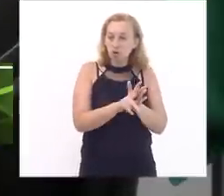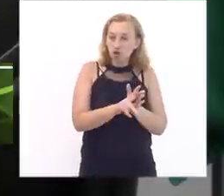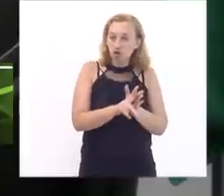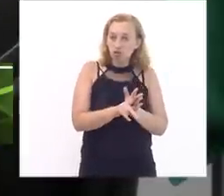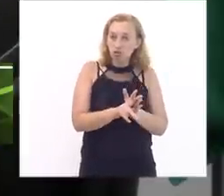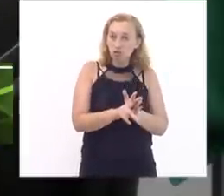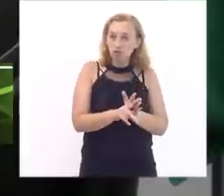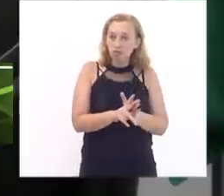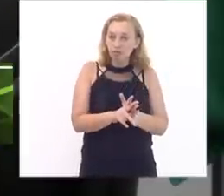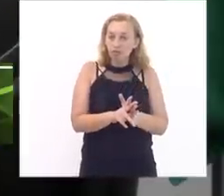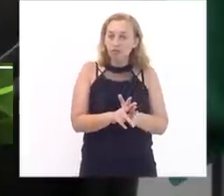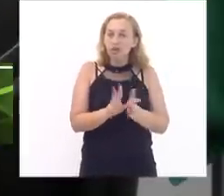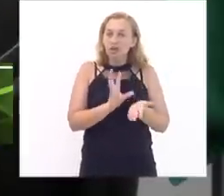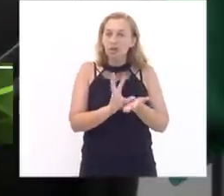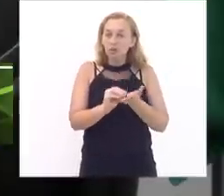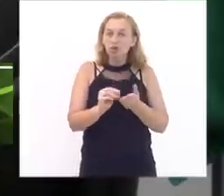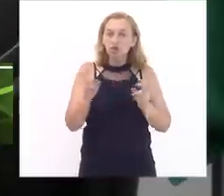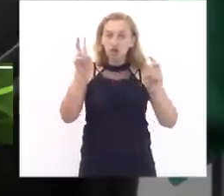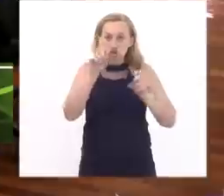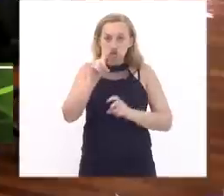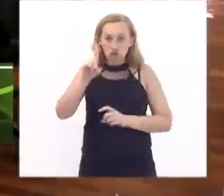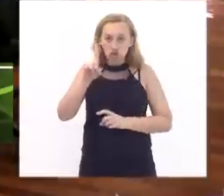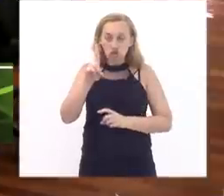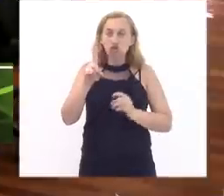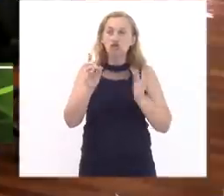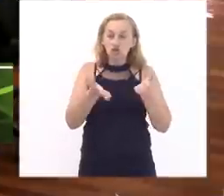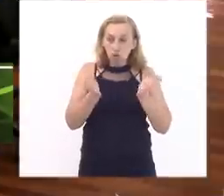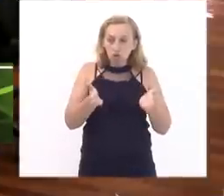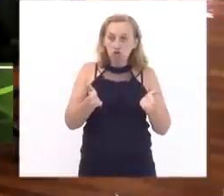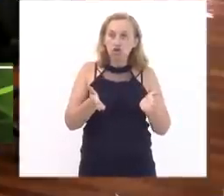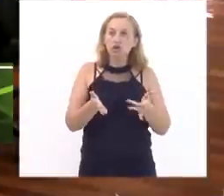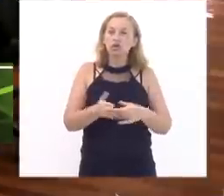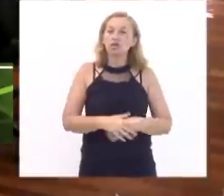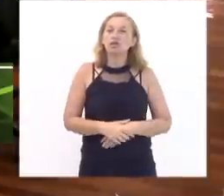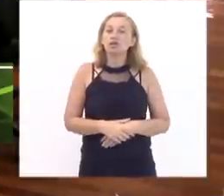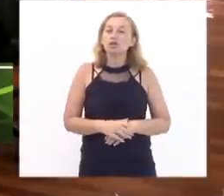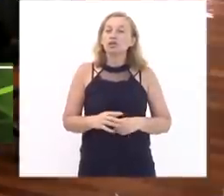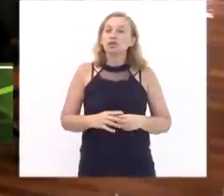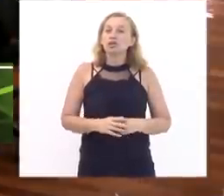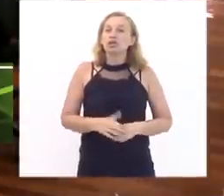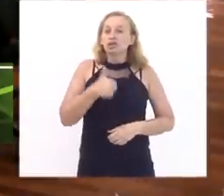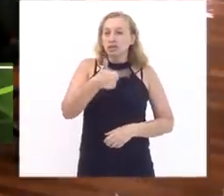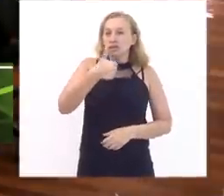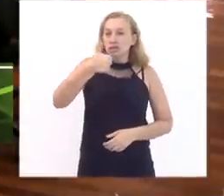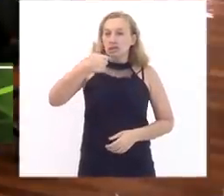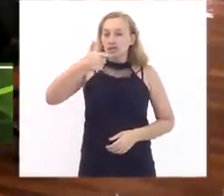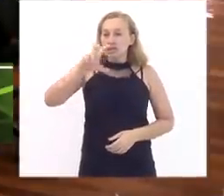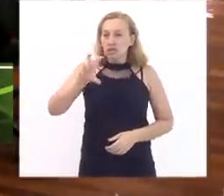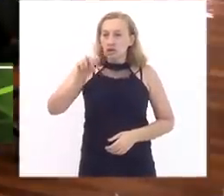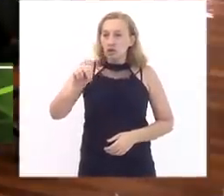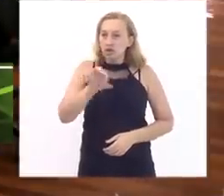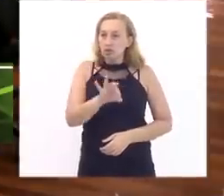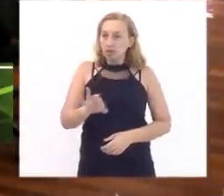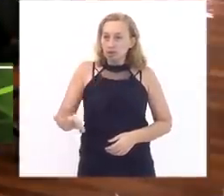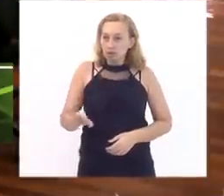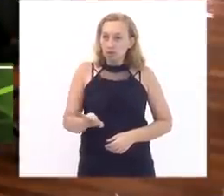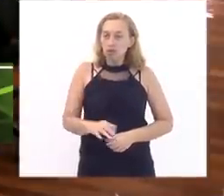trata da pauta de hoje, que trata do 150%